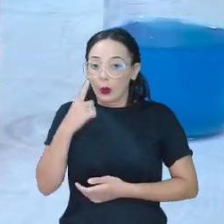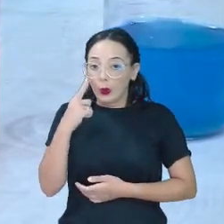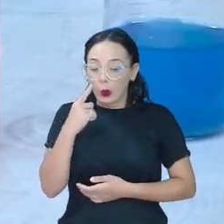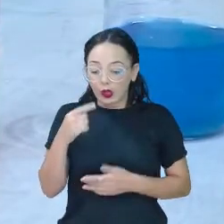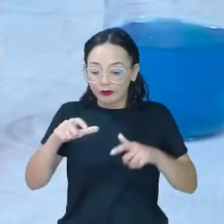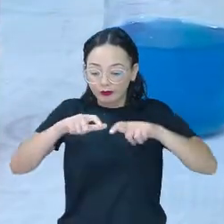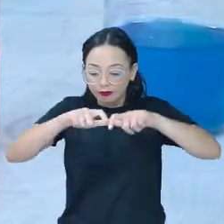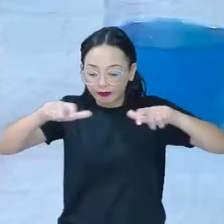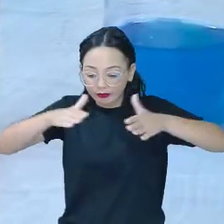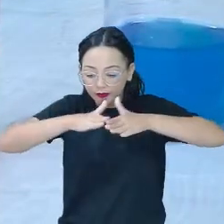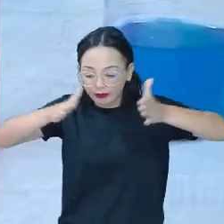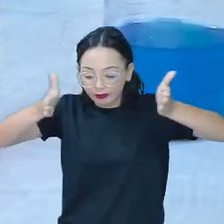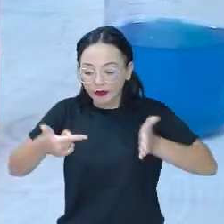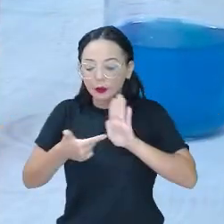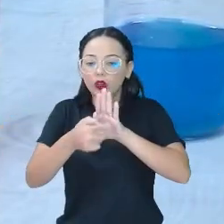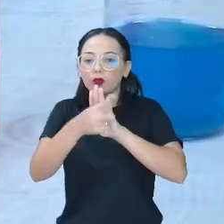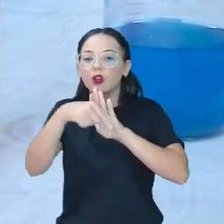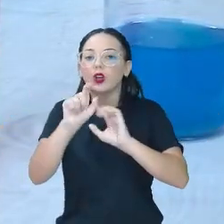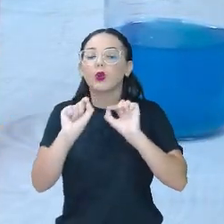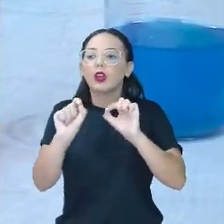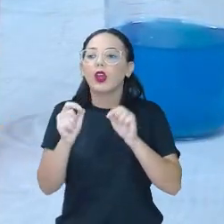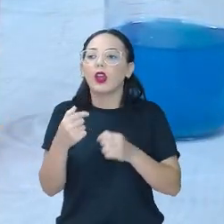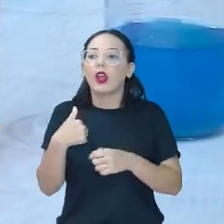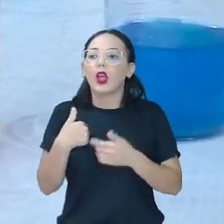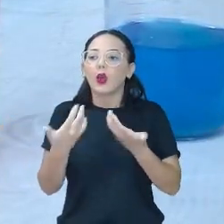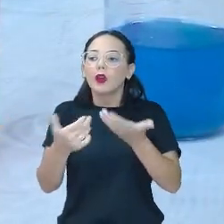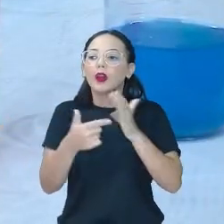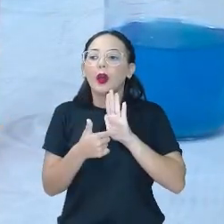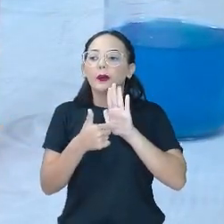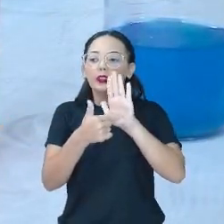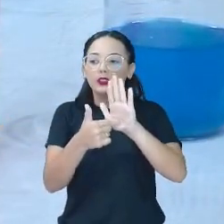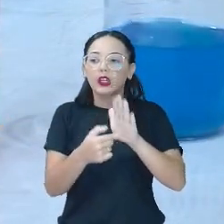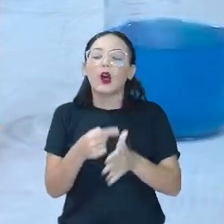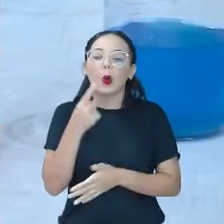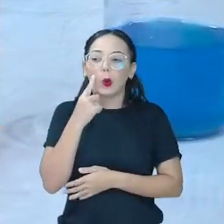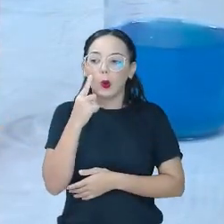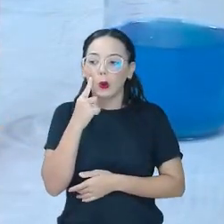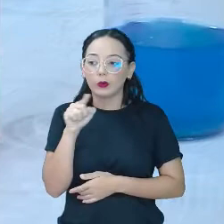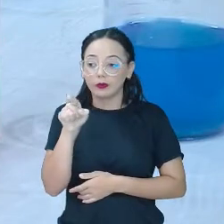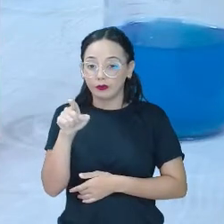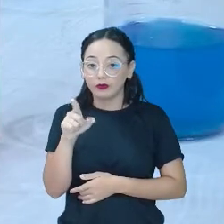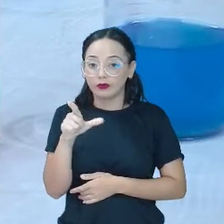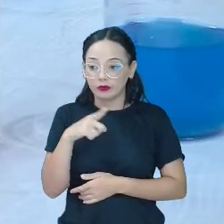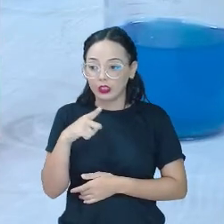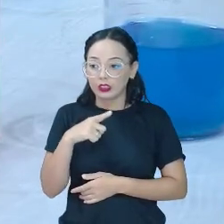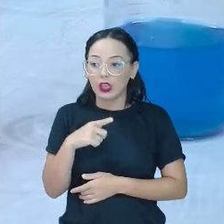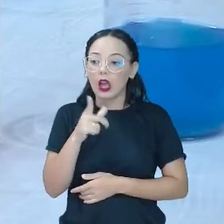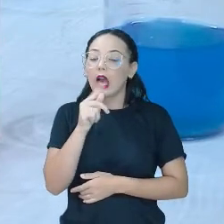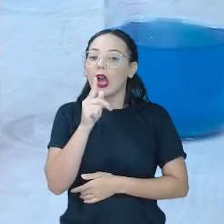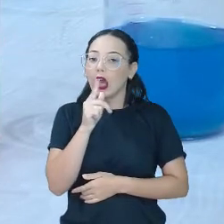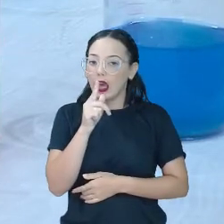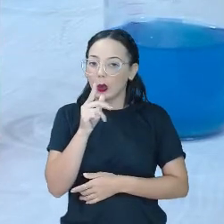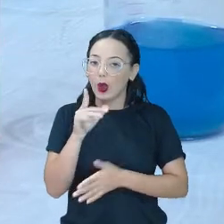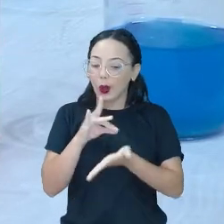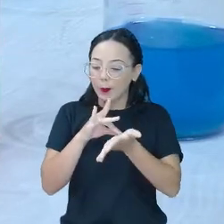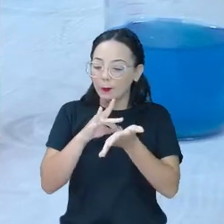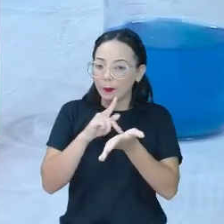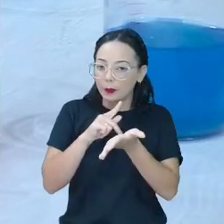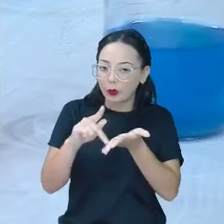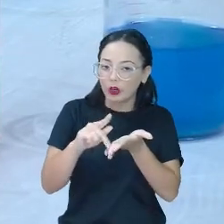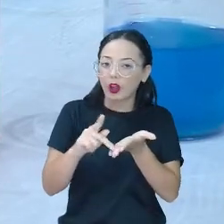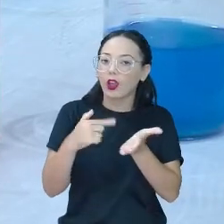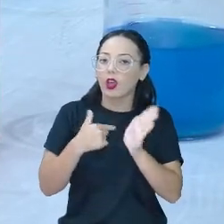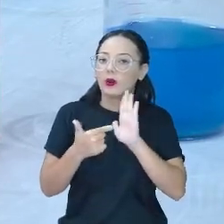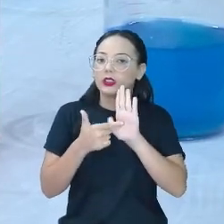frente, eu quero dizer a vocês que eu estou representando. Então, aqui é a água pura. Eu